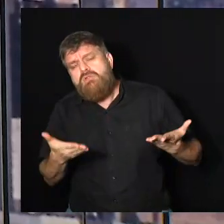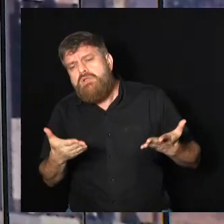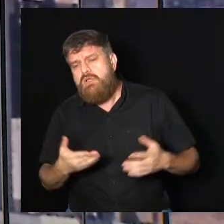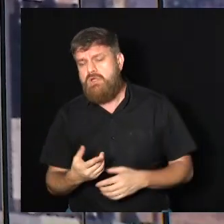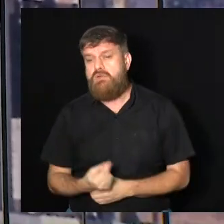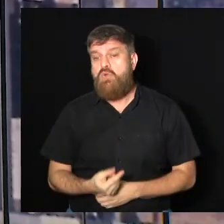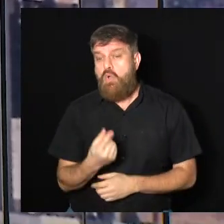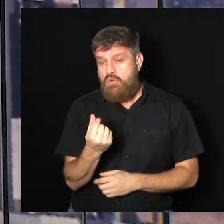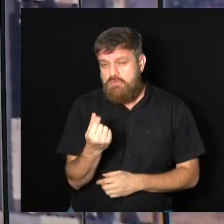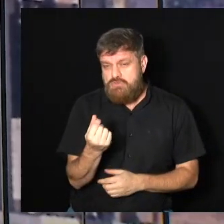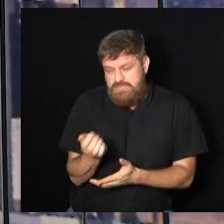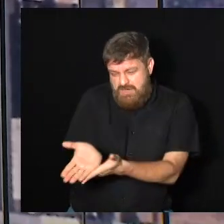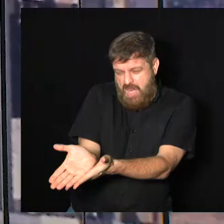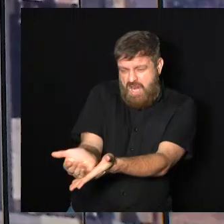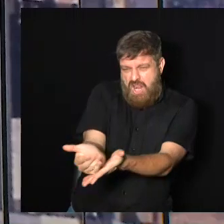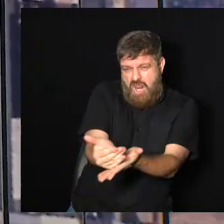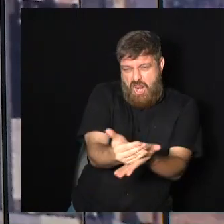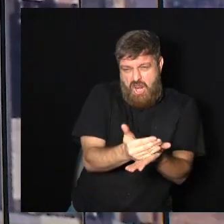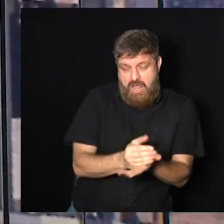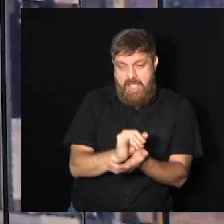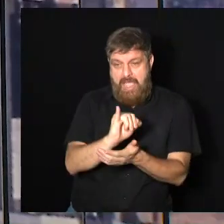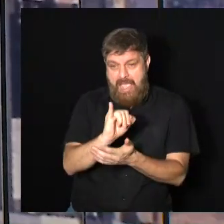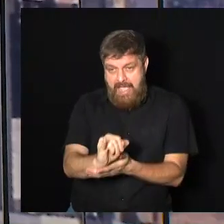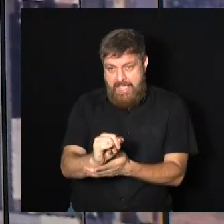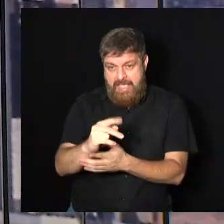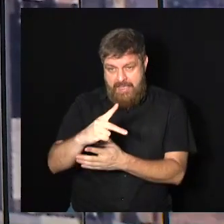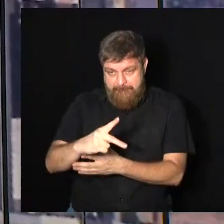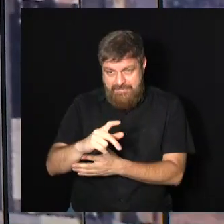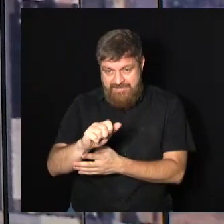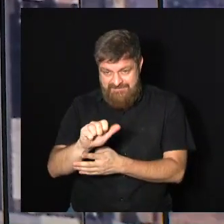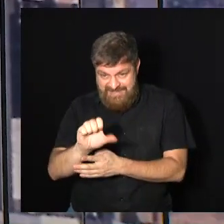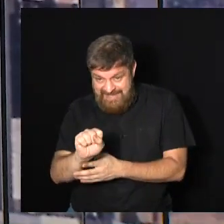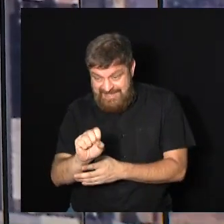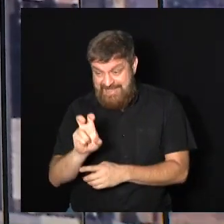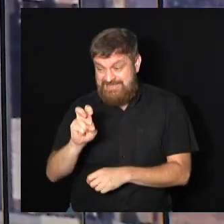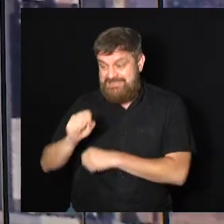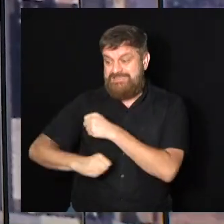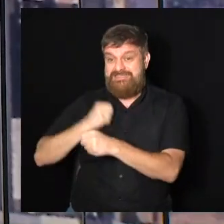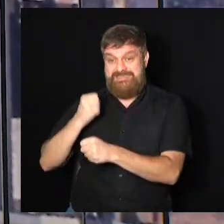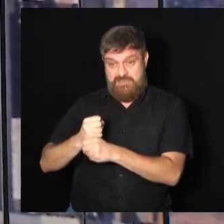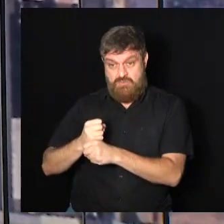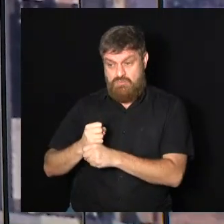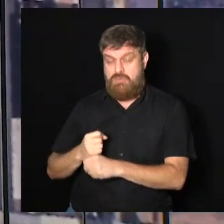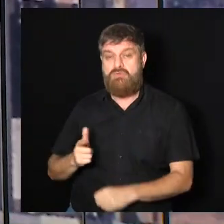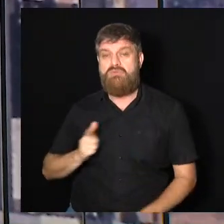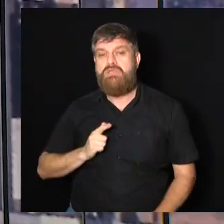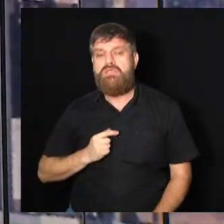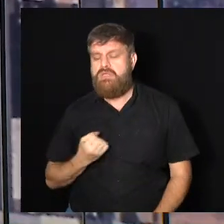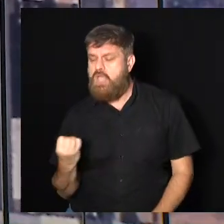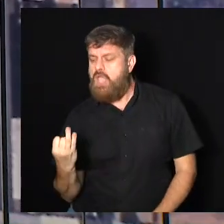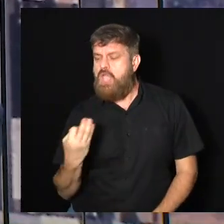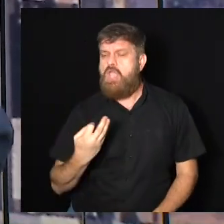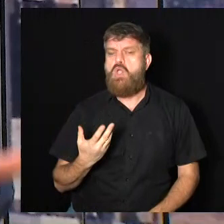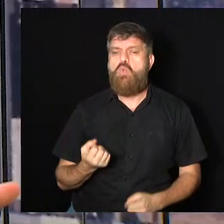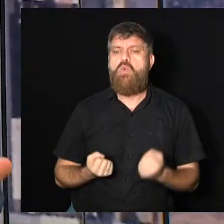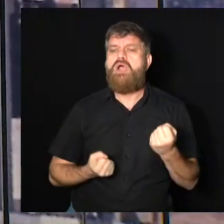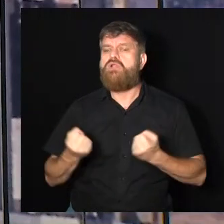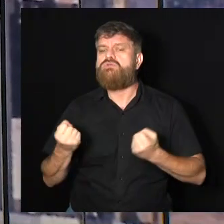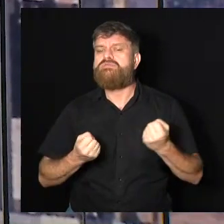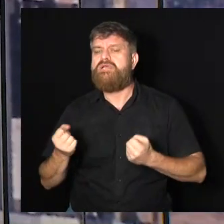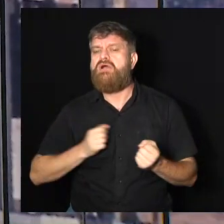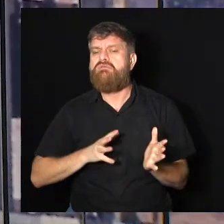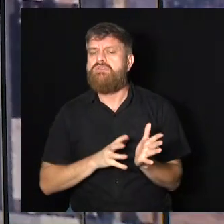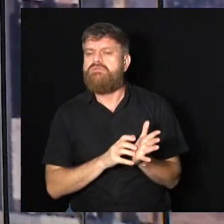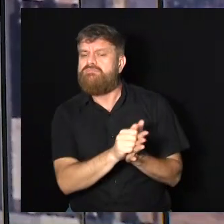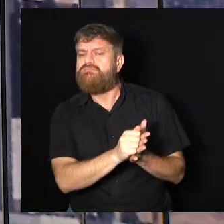valor recolhido do IPVA pelo município nos últimos 5 anos e o número de veículos registrados